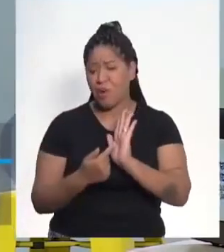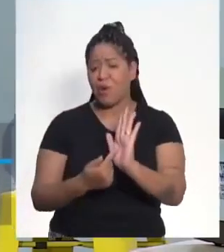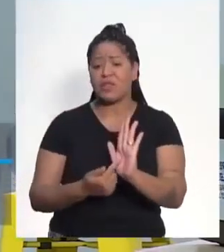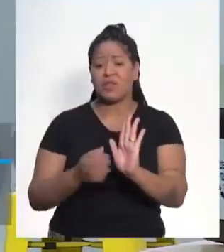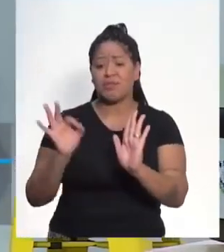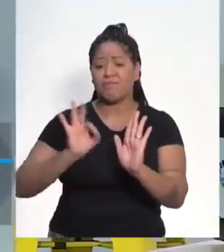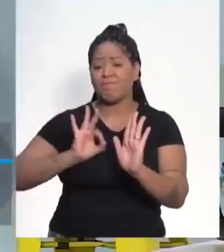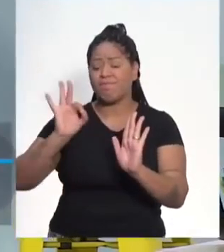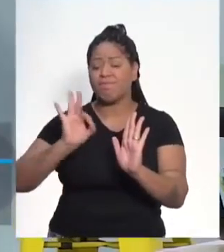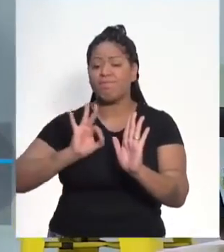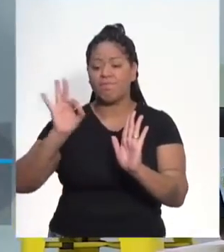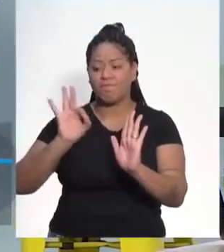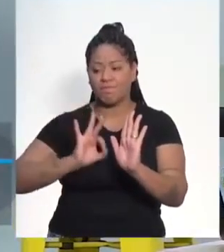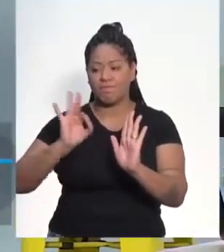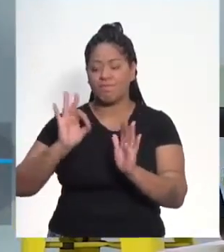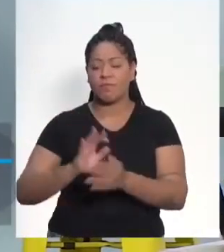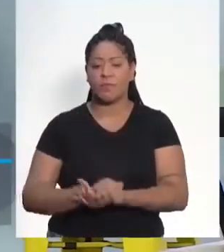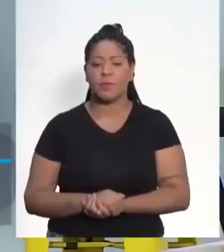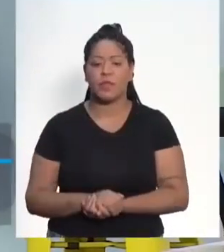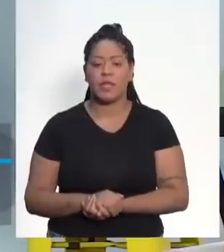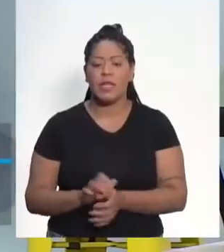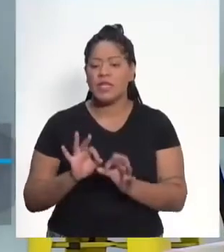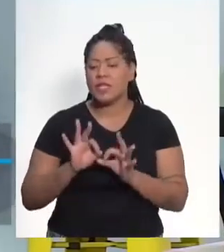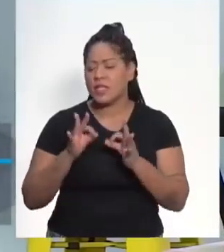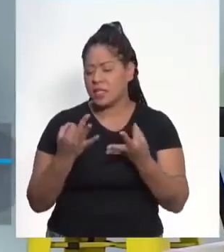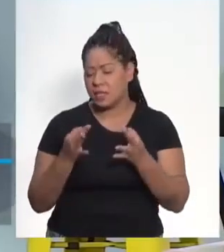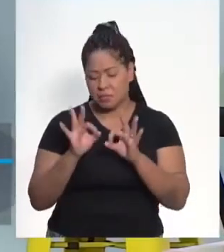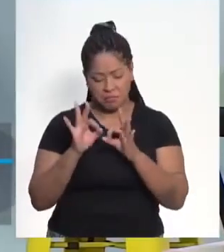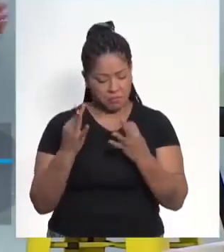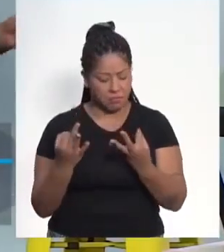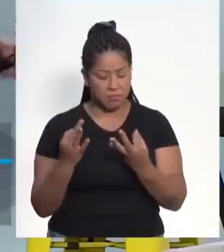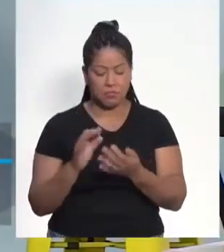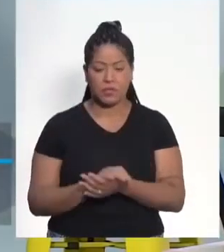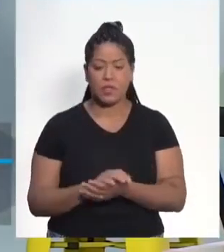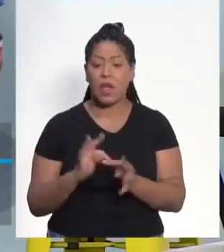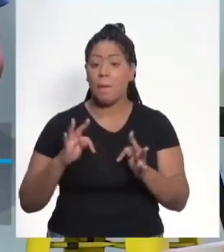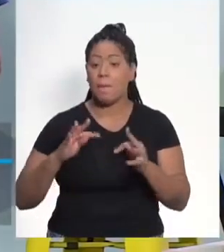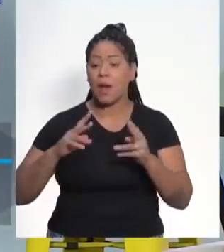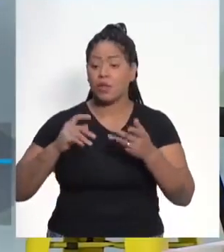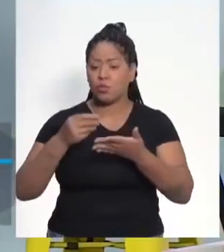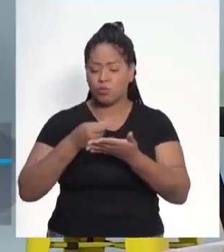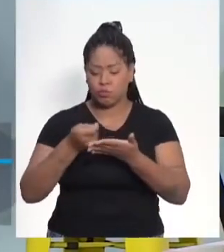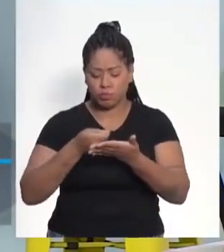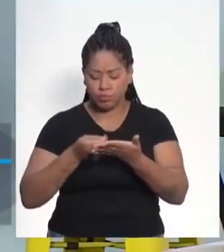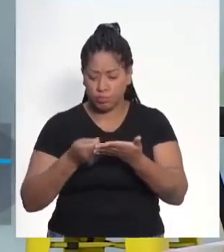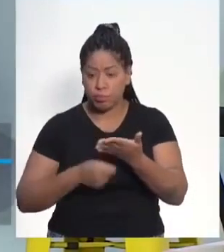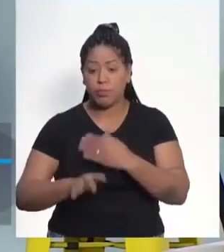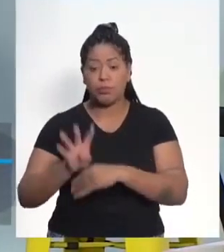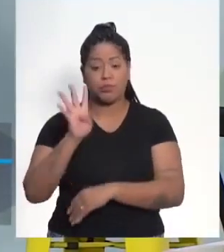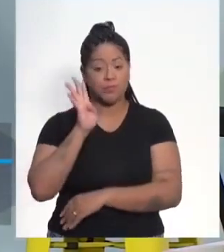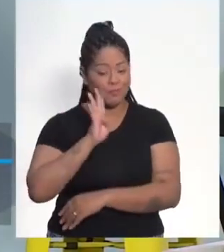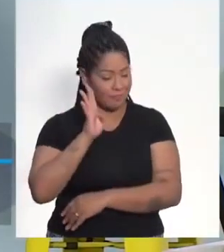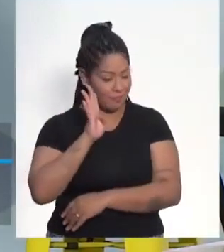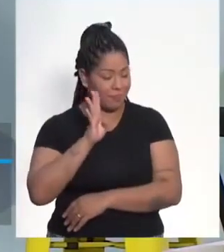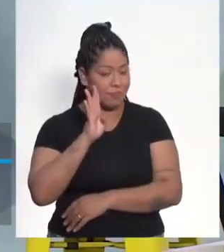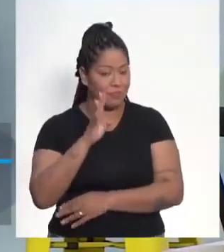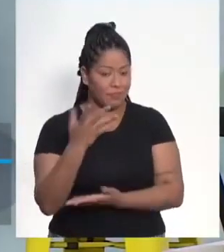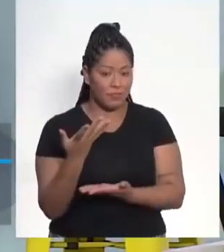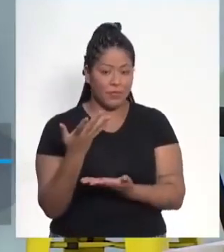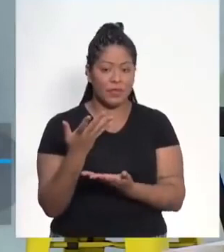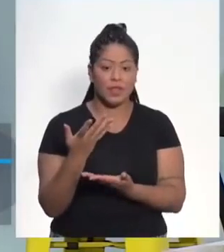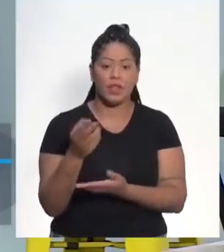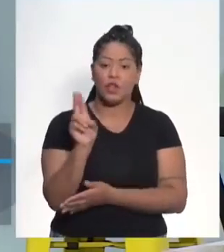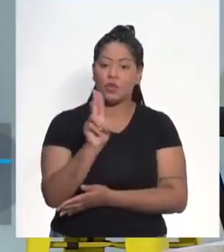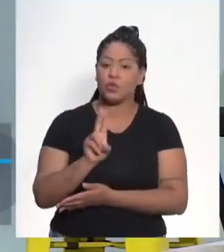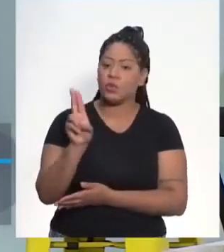ideia dos cálculos de porcentagem. Simples assim, tá? Todas que colocaram, muito interessantes, muito legais. Tá? E aqui a gente